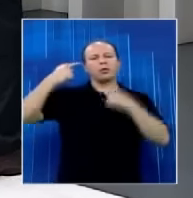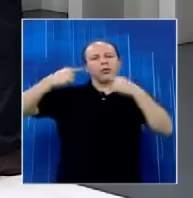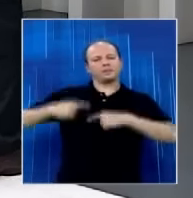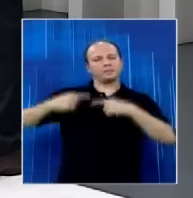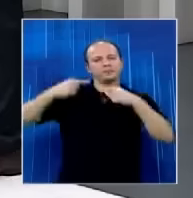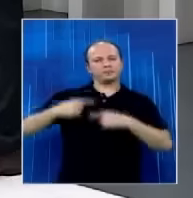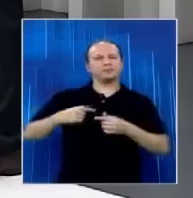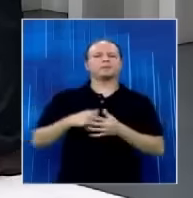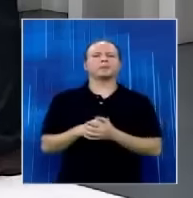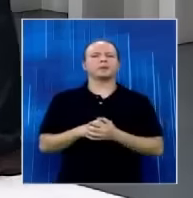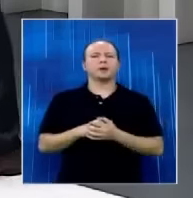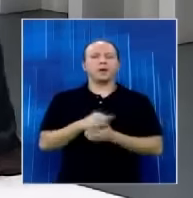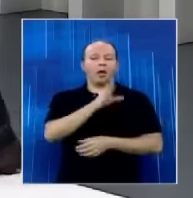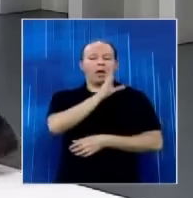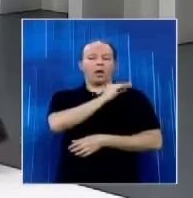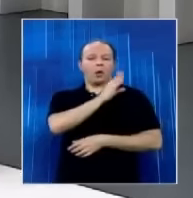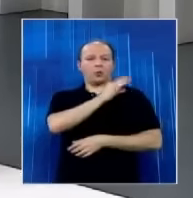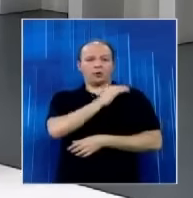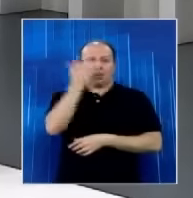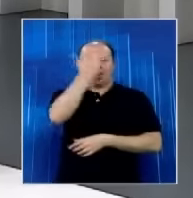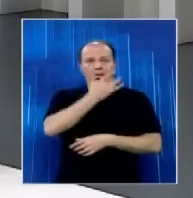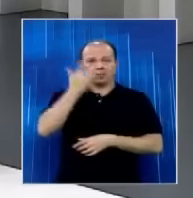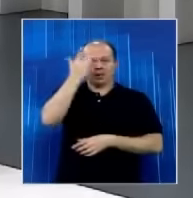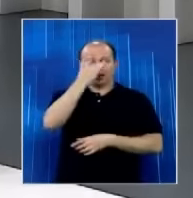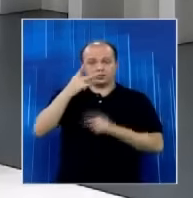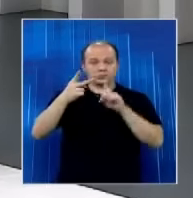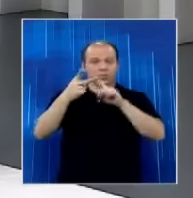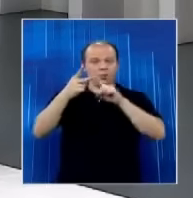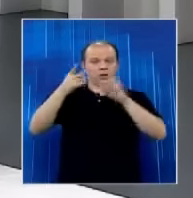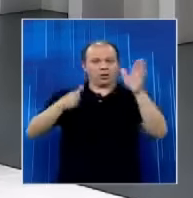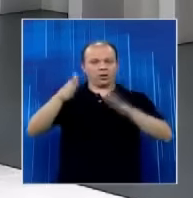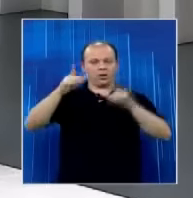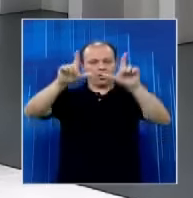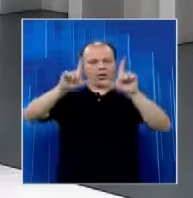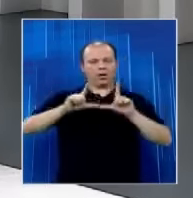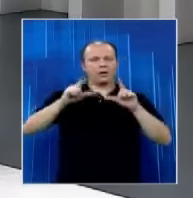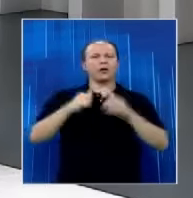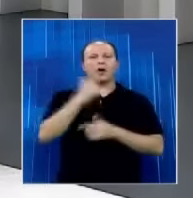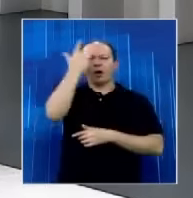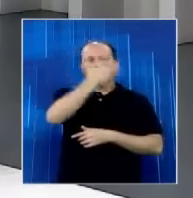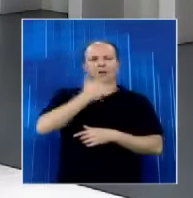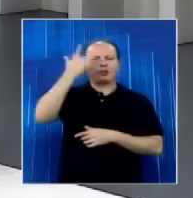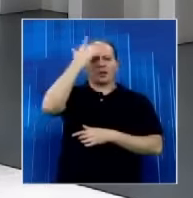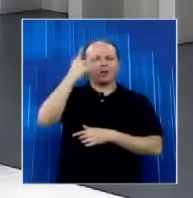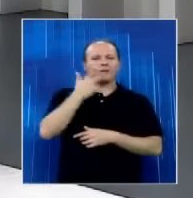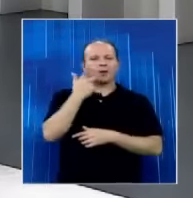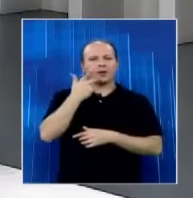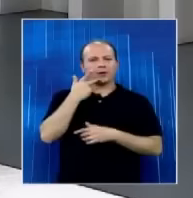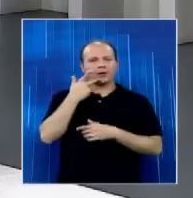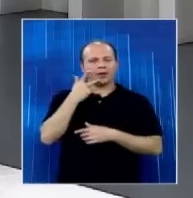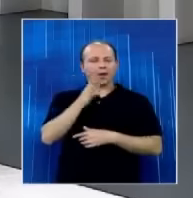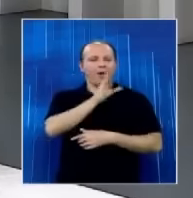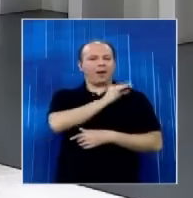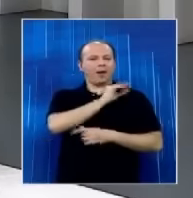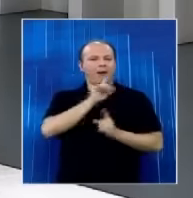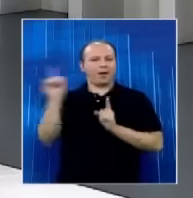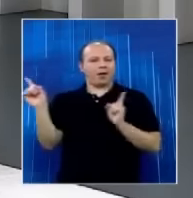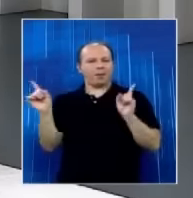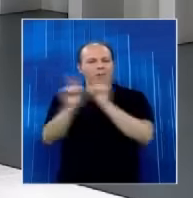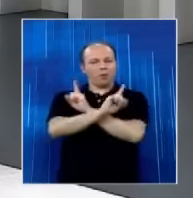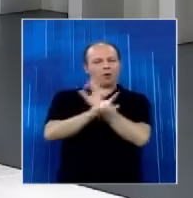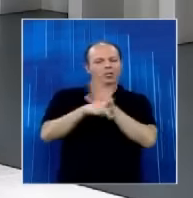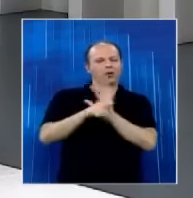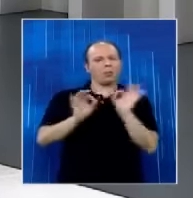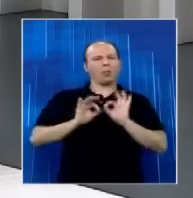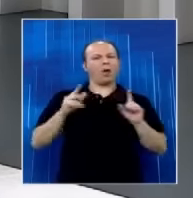entre Erundina e Haddad no final do segundo bloco, em que o Haddad meio que achou que ia levantar a bola para Erundina e ela devolver,